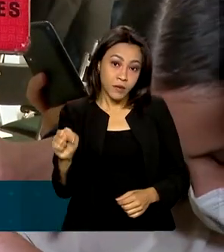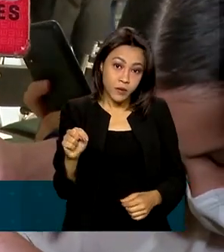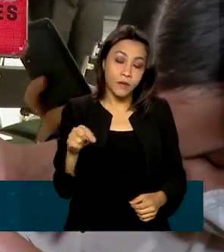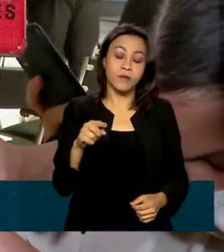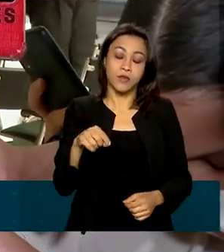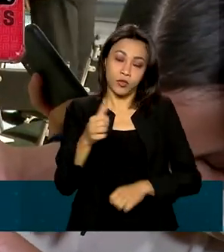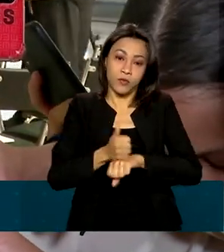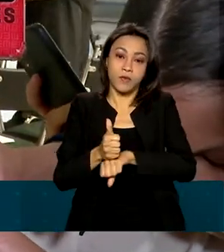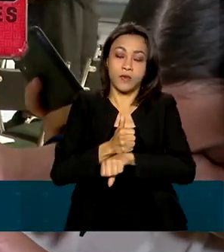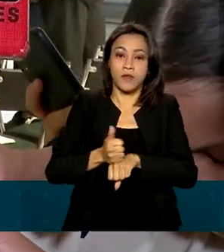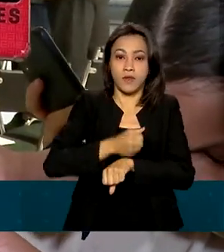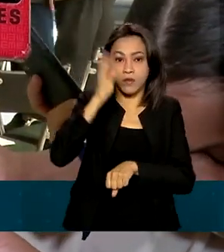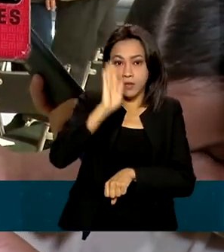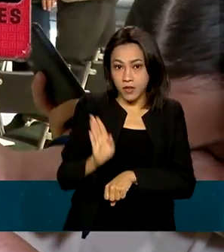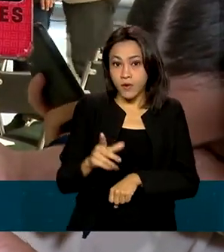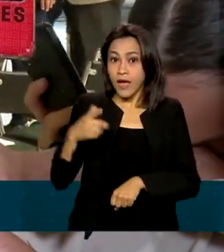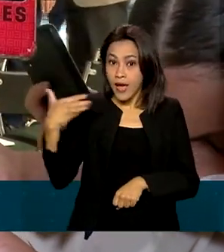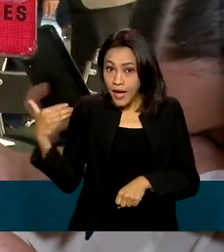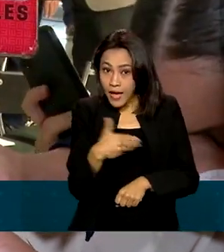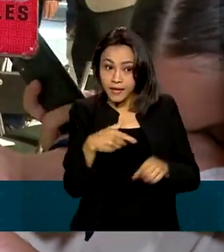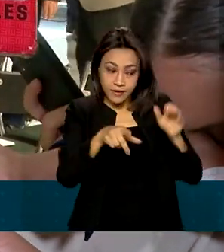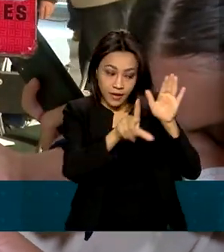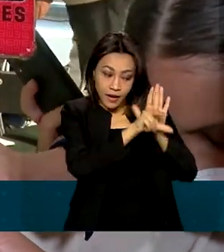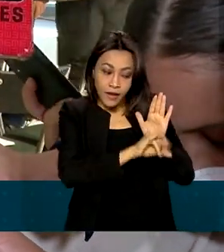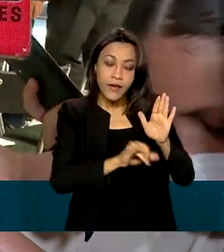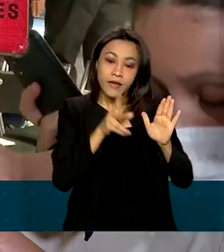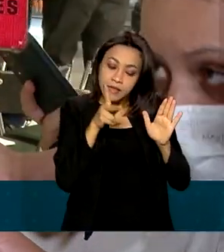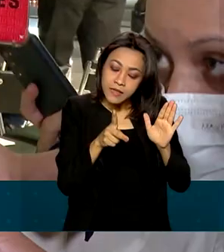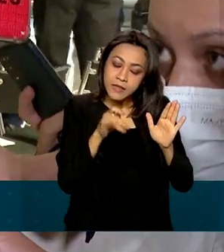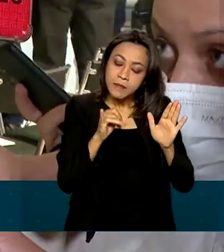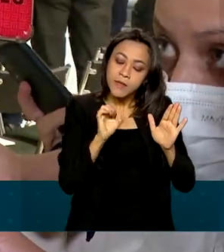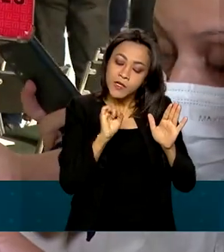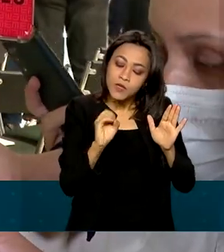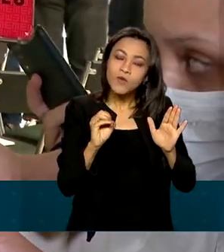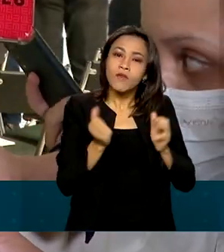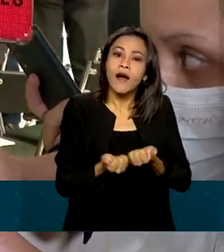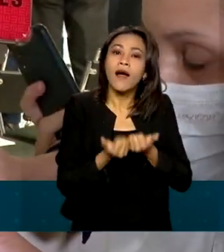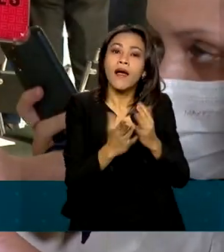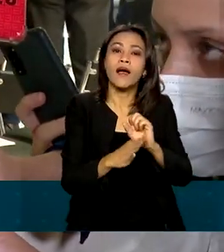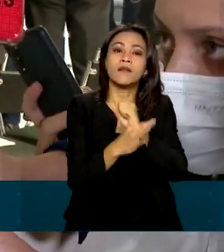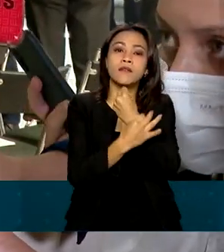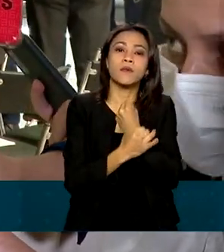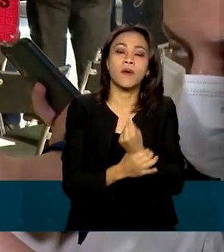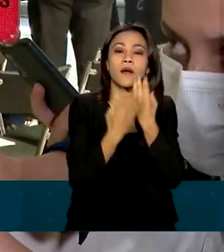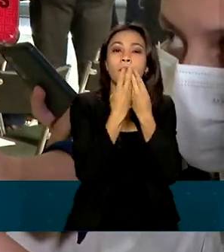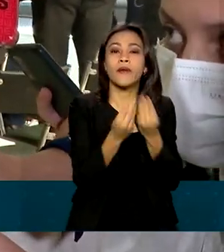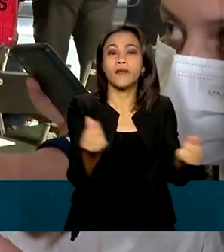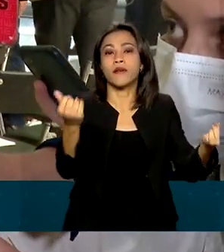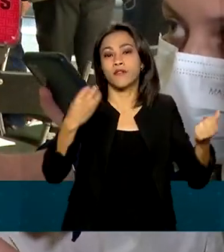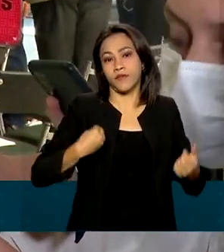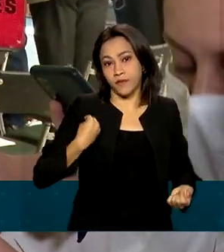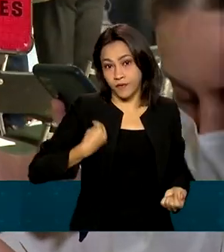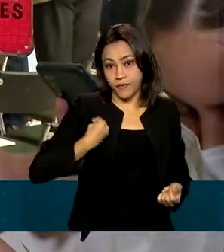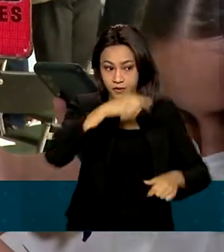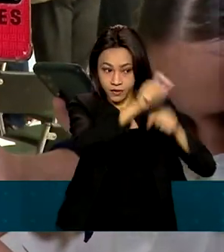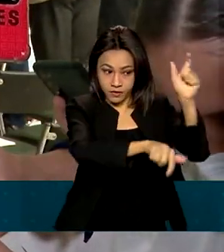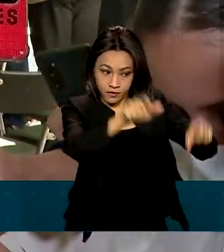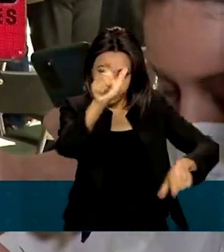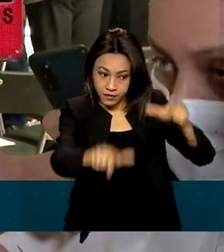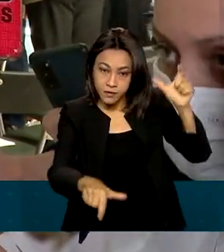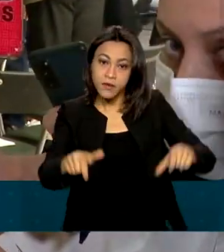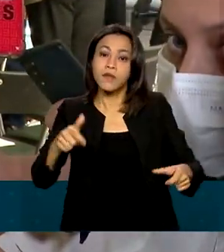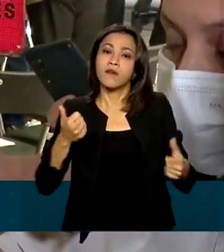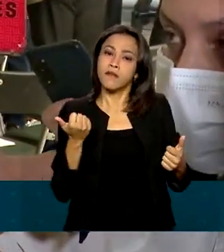teremos esse piso é por lei que vai dá E aí